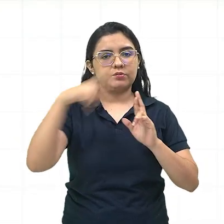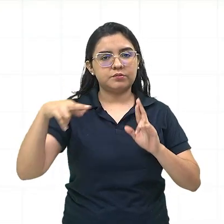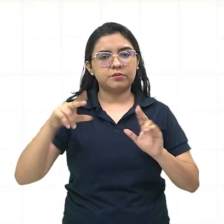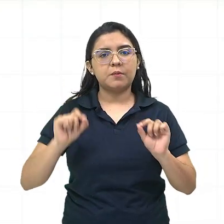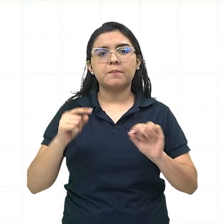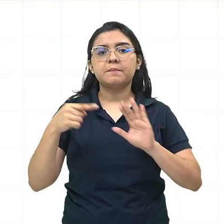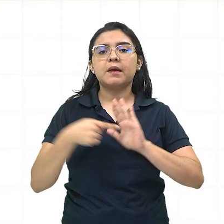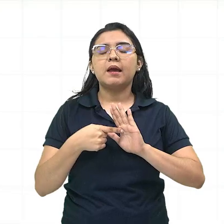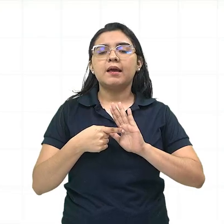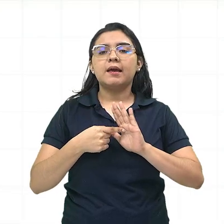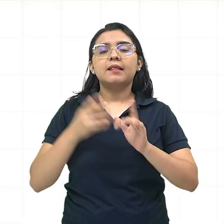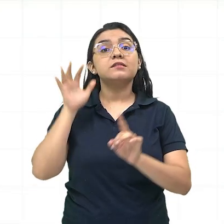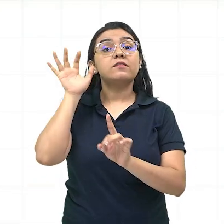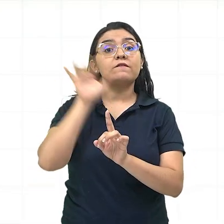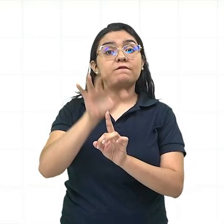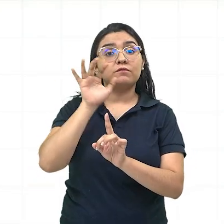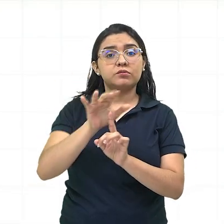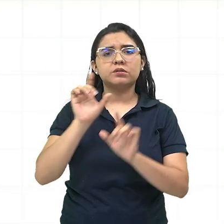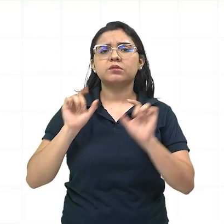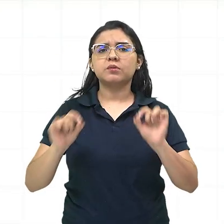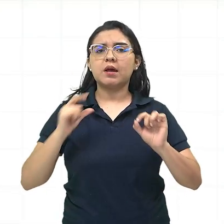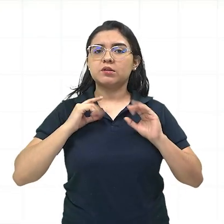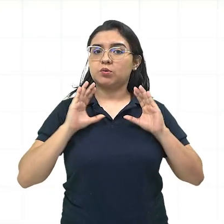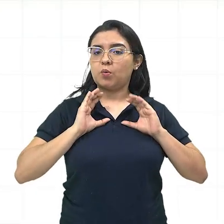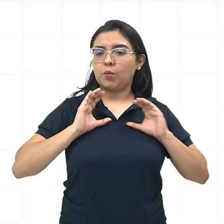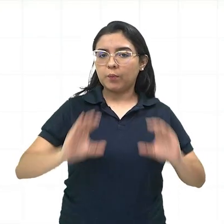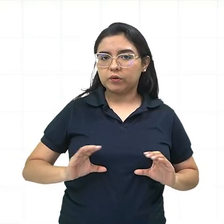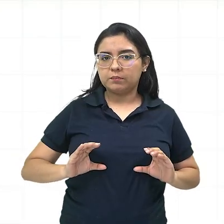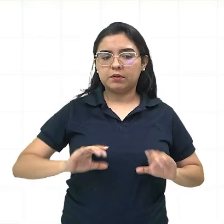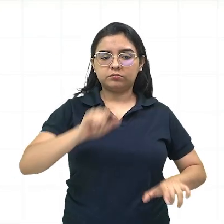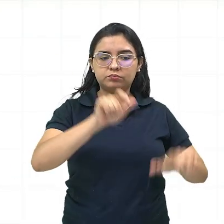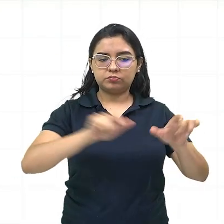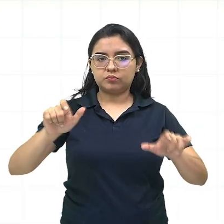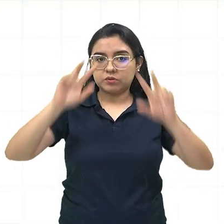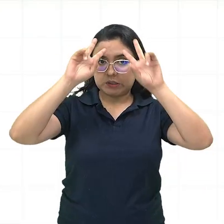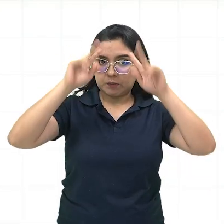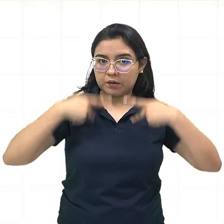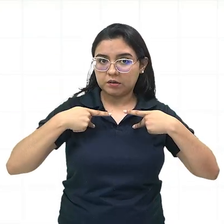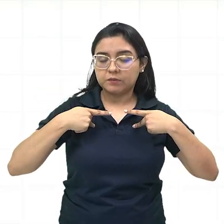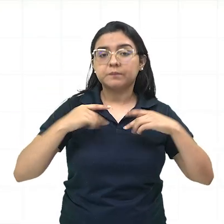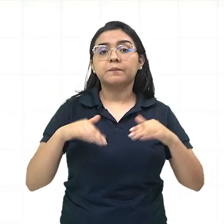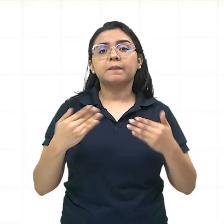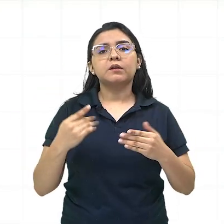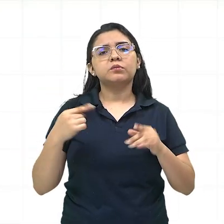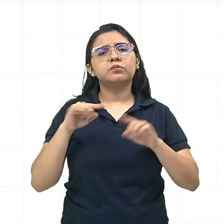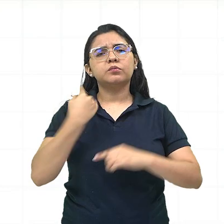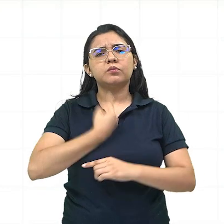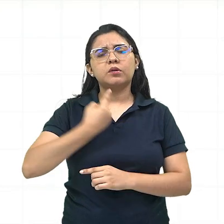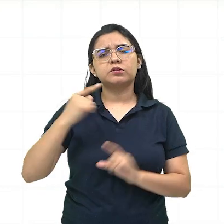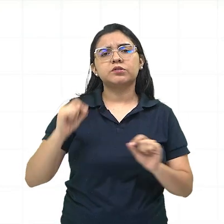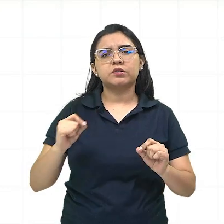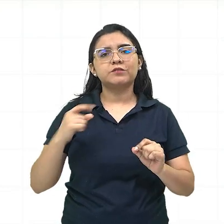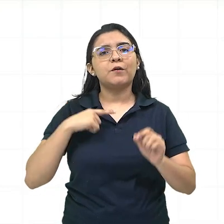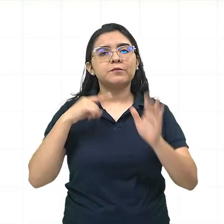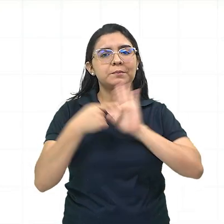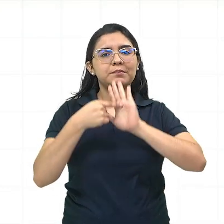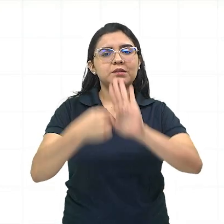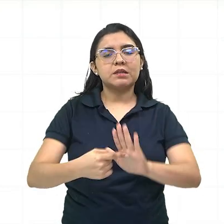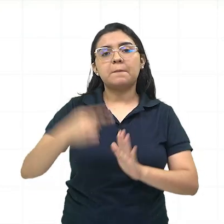elas moldam, elas influenciam também as condutas humanas. Abordaremos